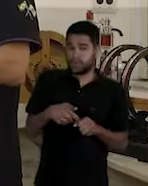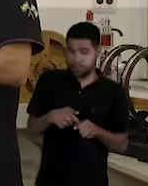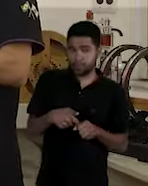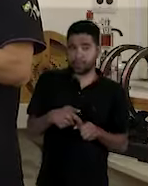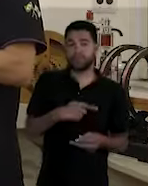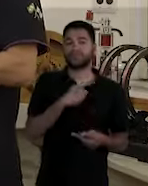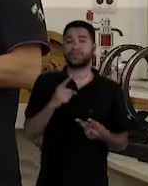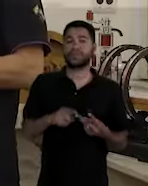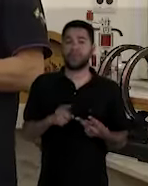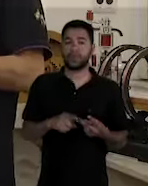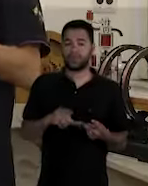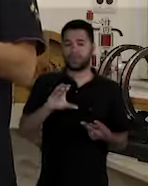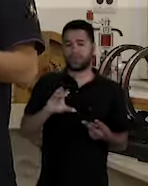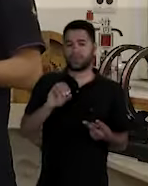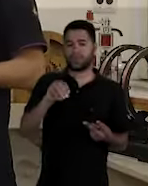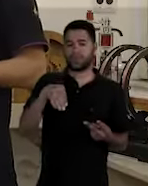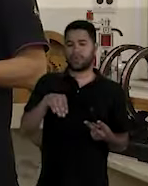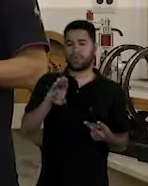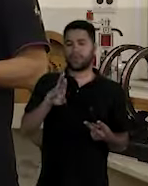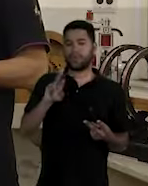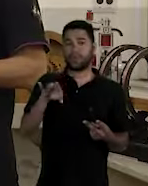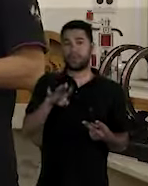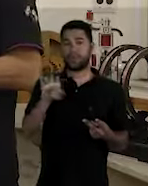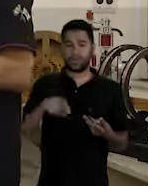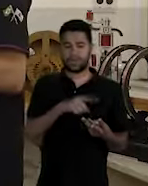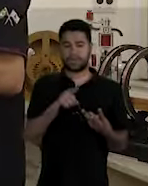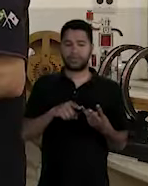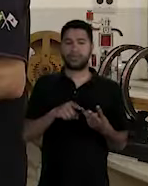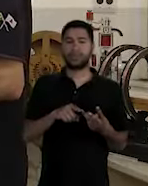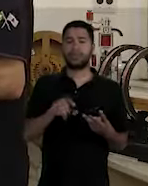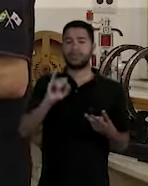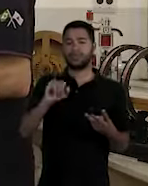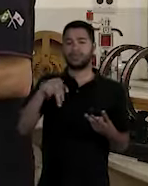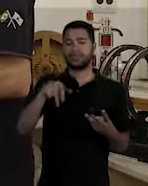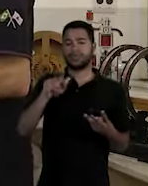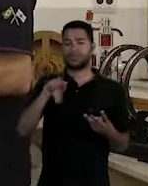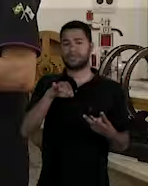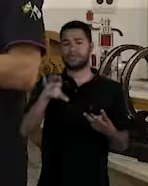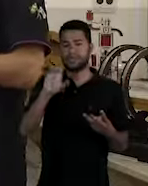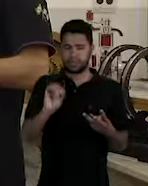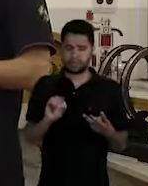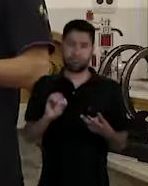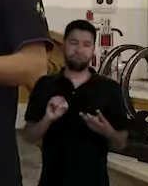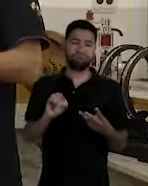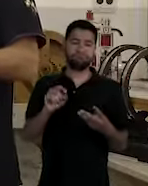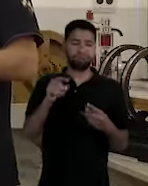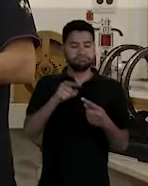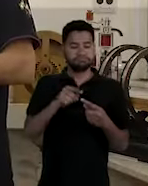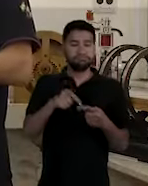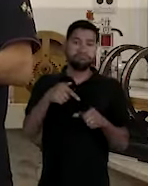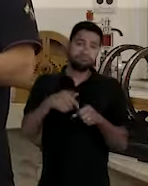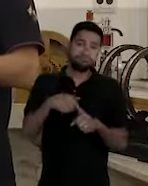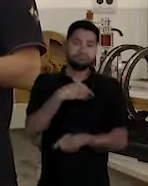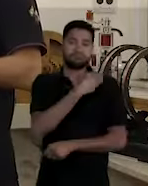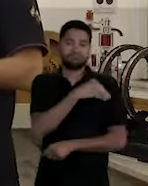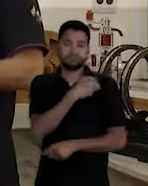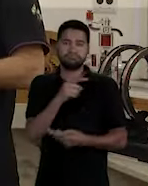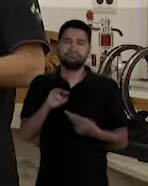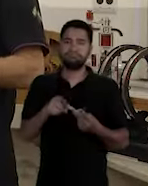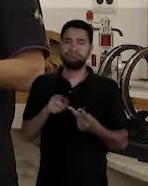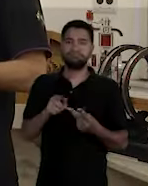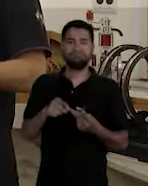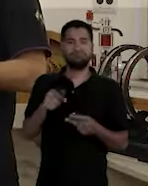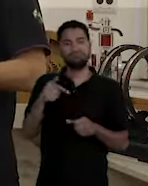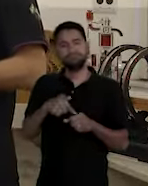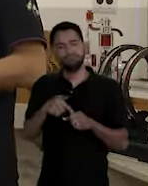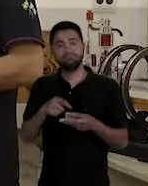um comburente e uma ignição. Então, o combustível pode ser o álcool, a gasolina,